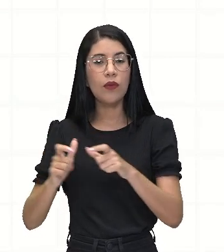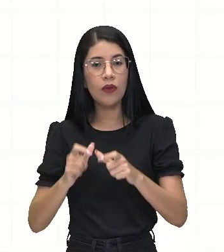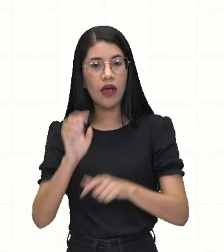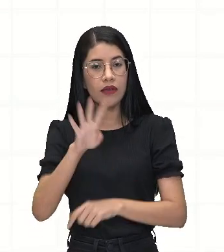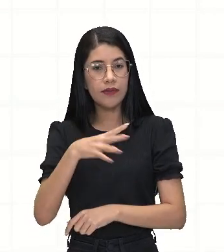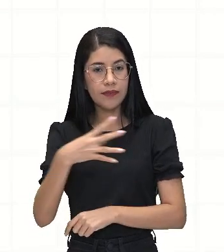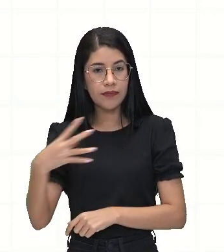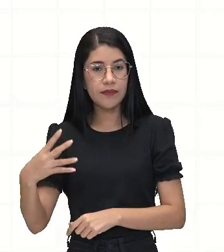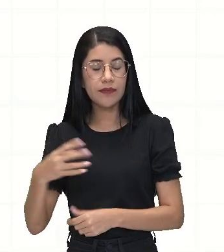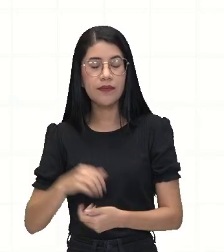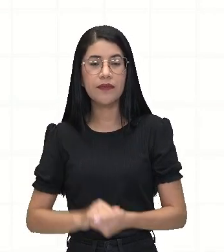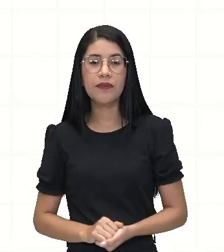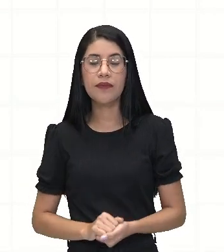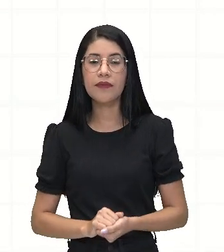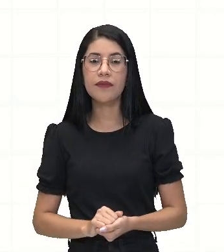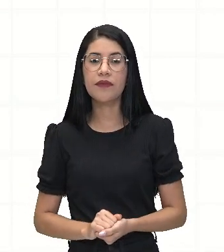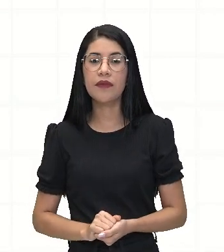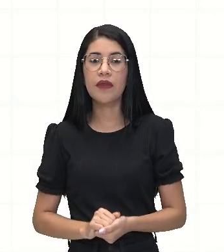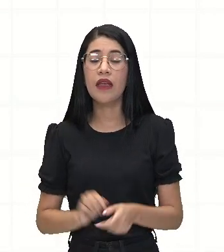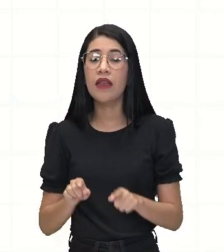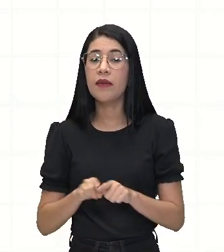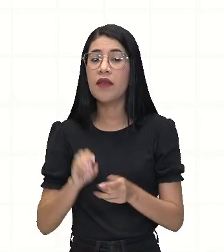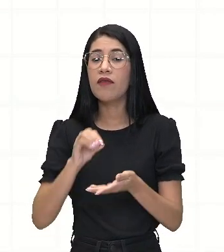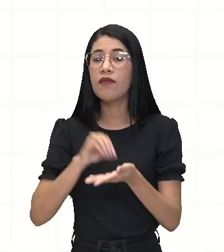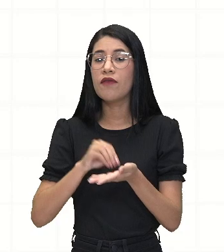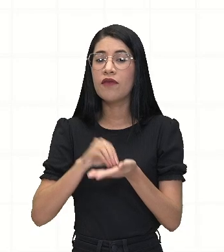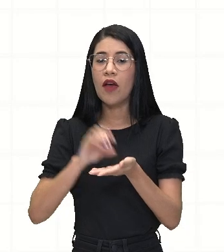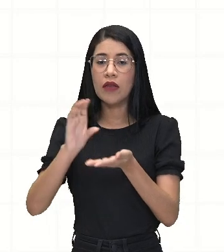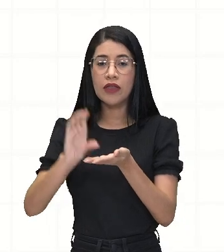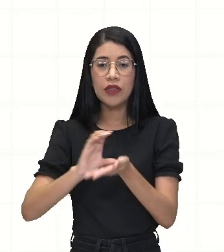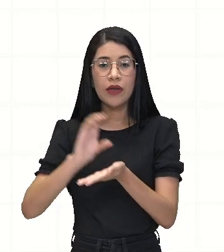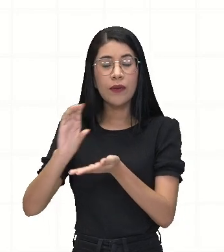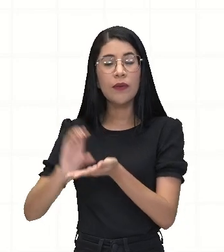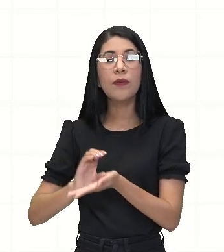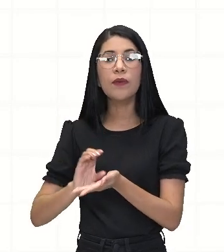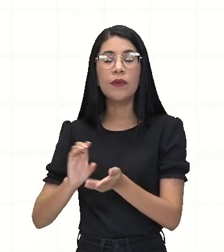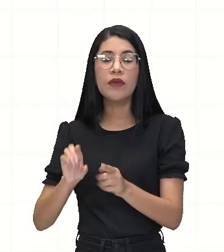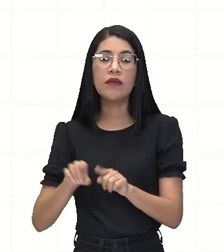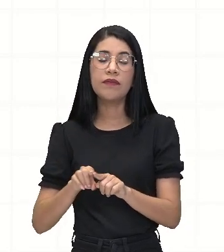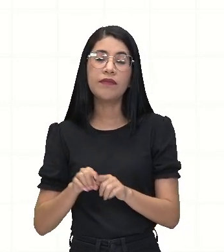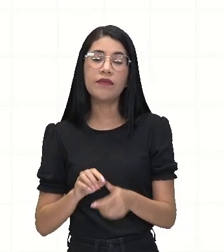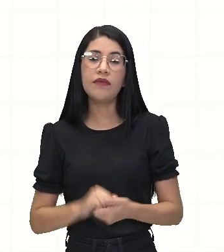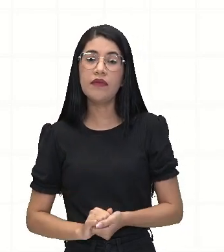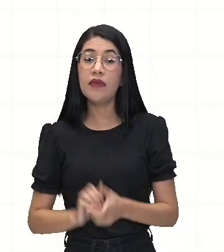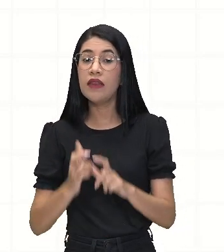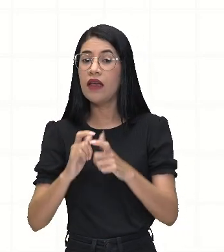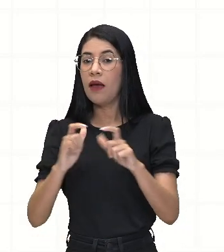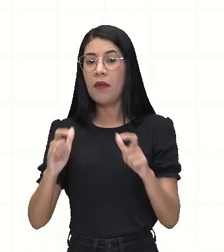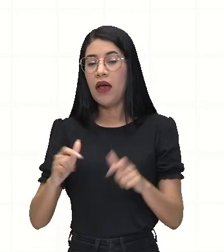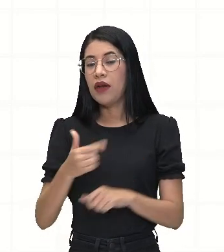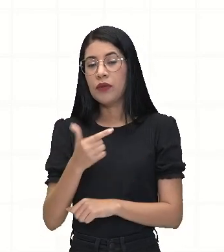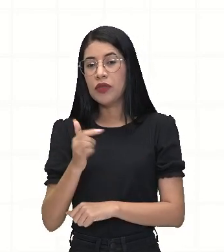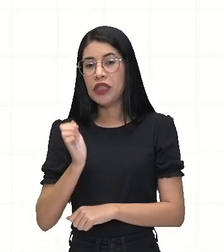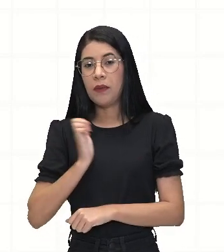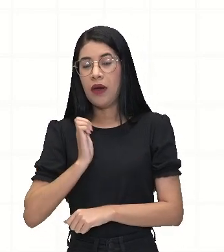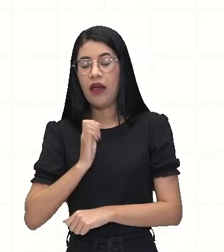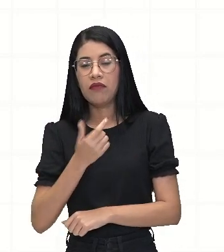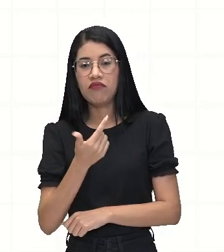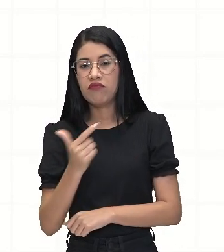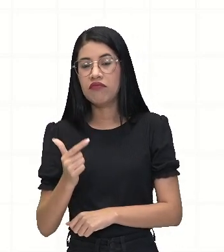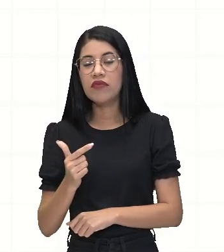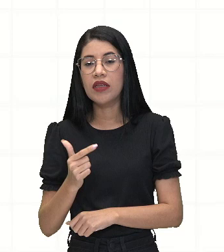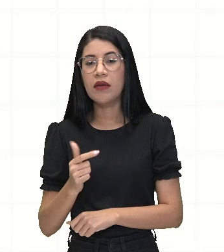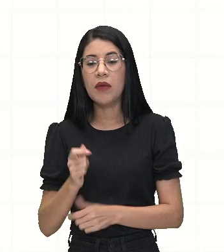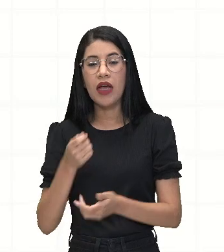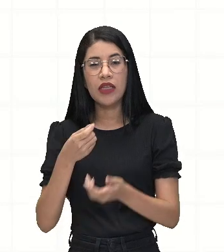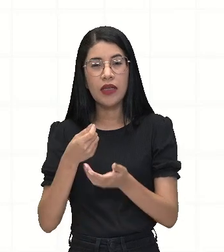seus territórios. Temos também a falta de recursos. A maioria dos donatários eles não tinham recursos suficientes, né, para